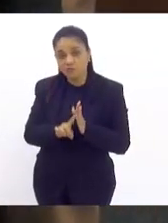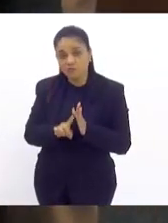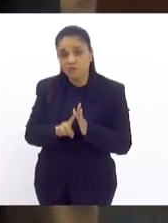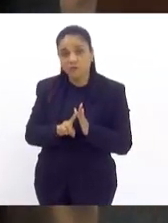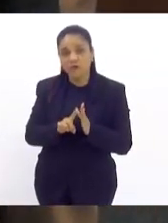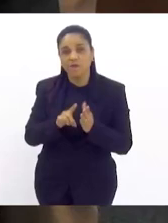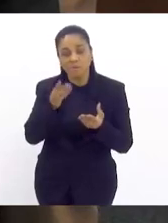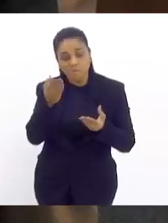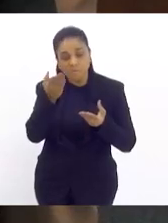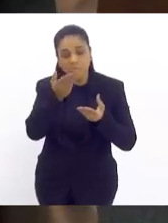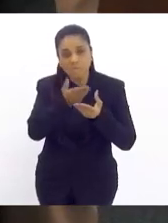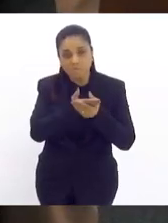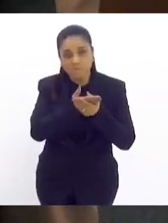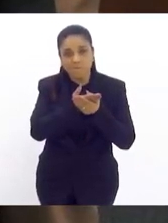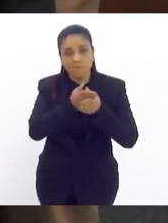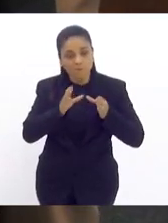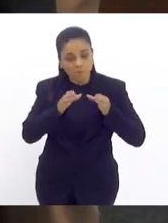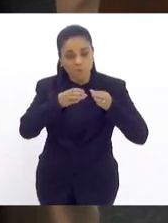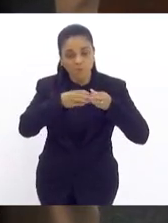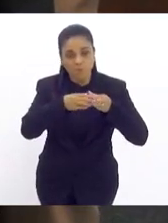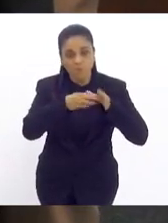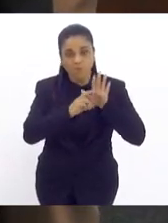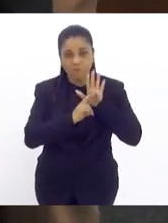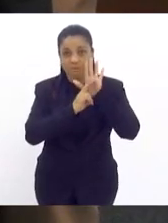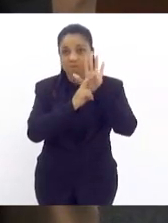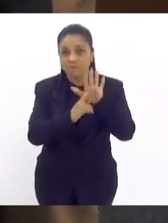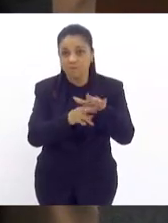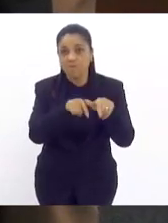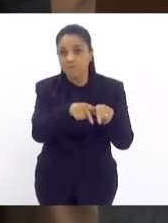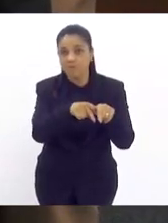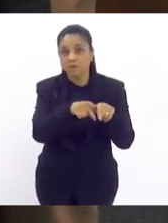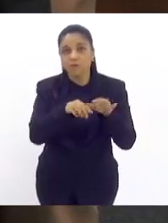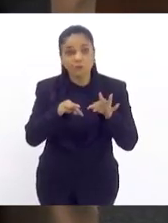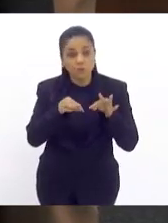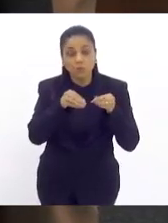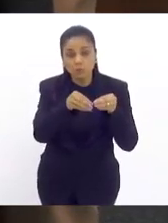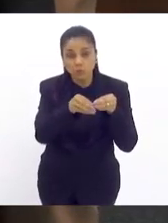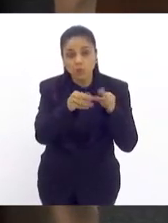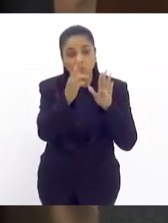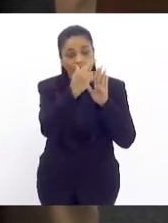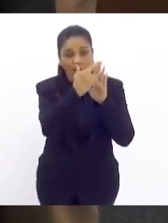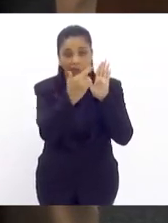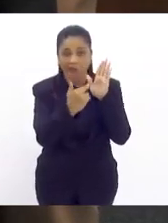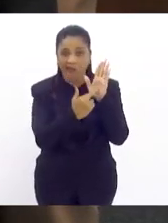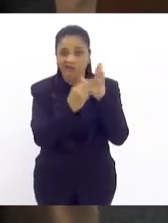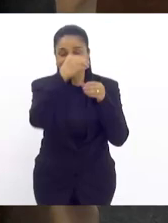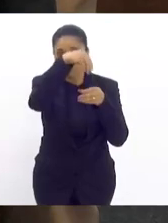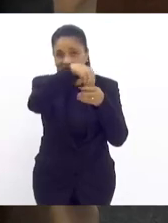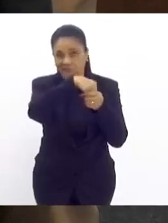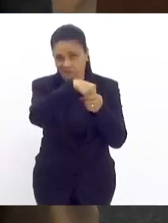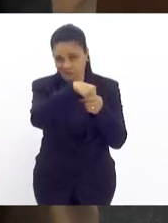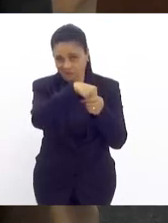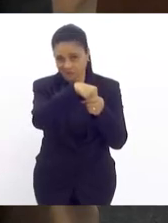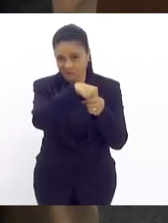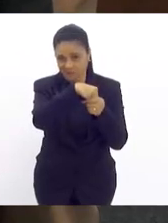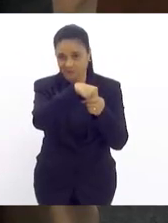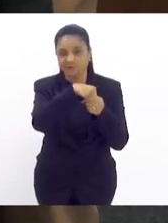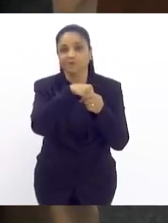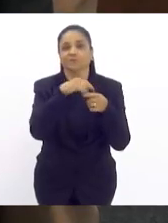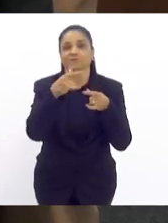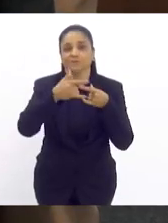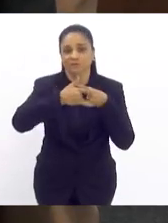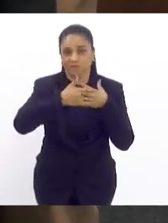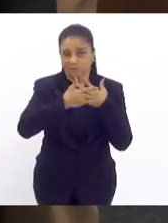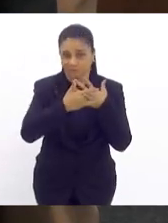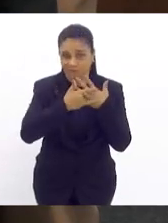protocole uma frente parlamentar com tudo que tava determinando no Regimento Interno se